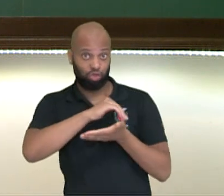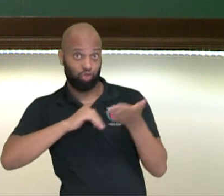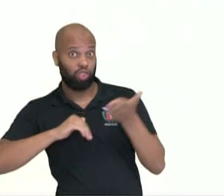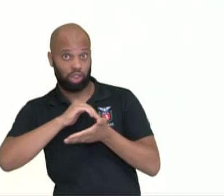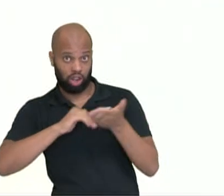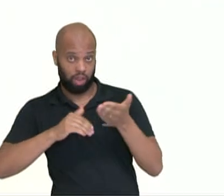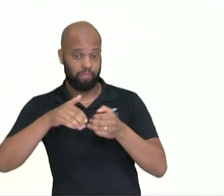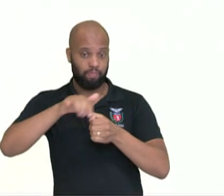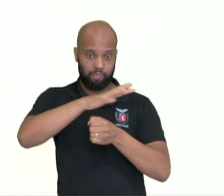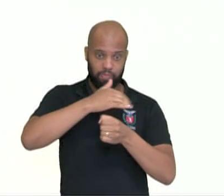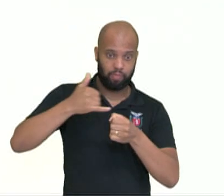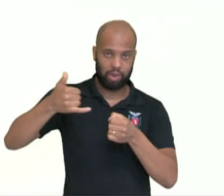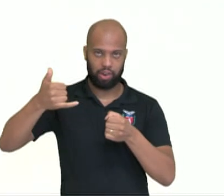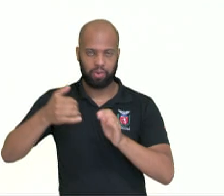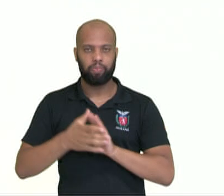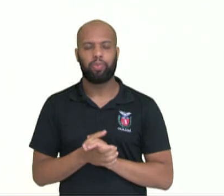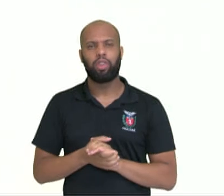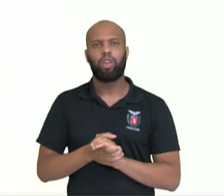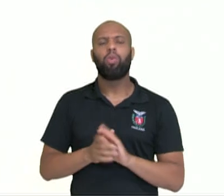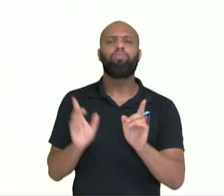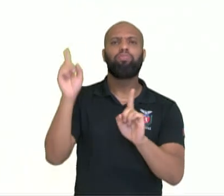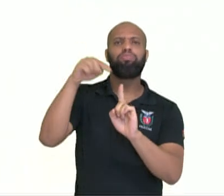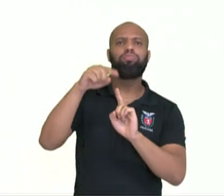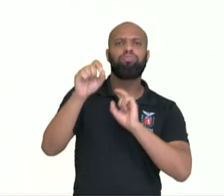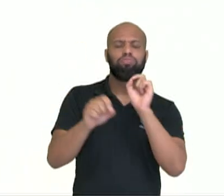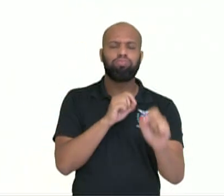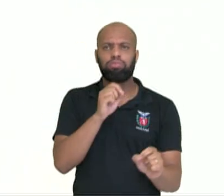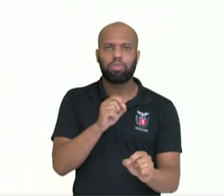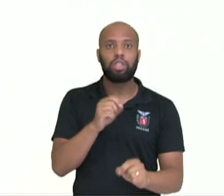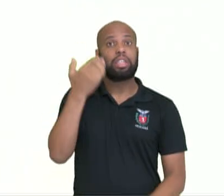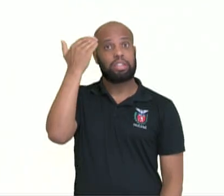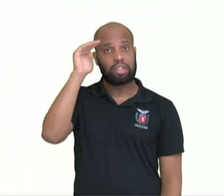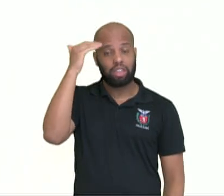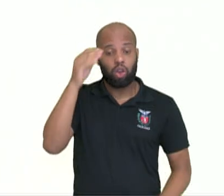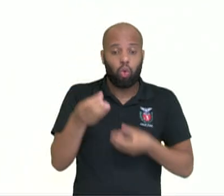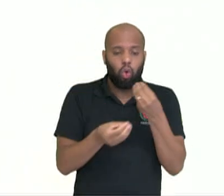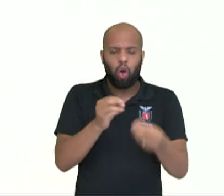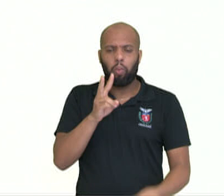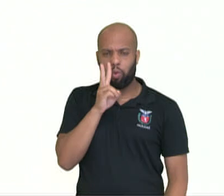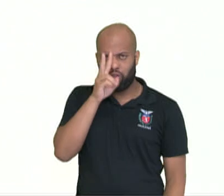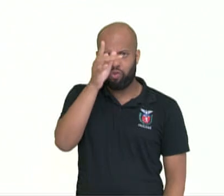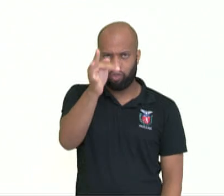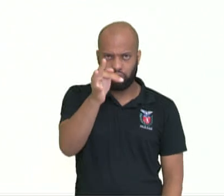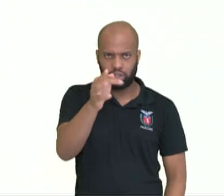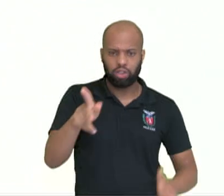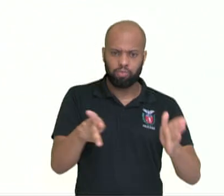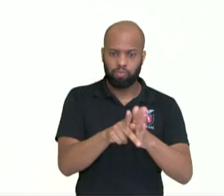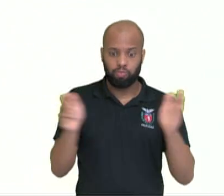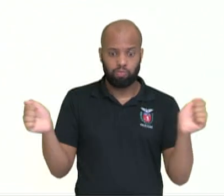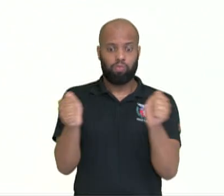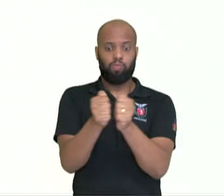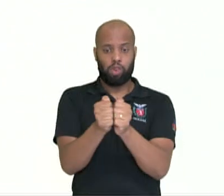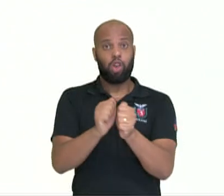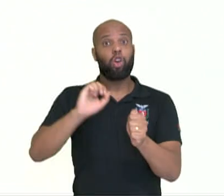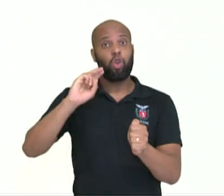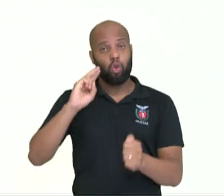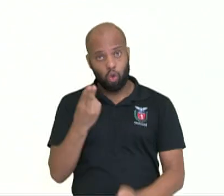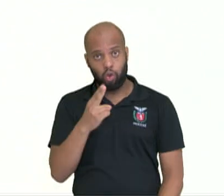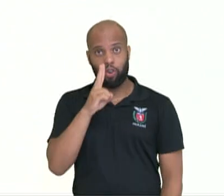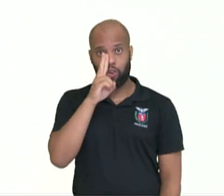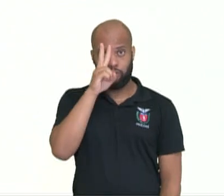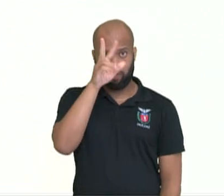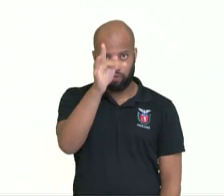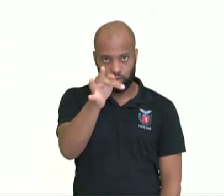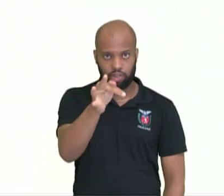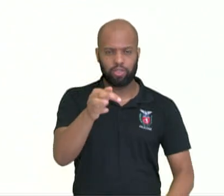dessa aula de hoje? Reconhecer a força de atração e repulsão causada pelos campos elétricos de cargas